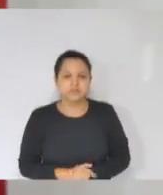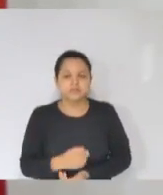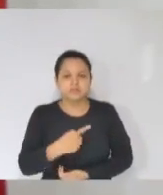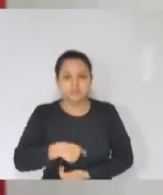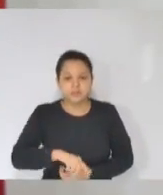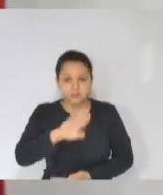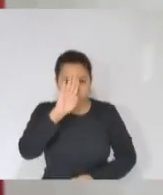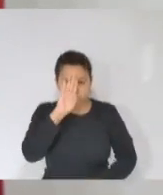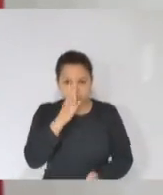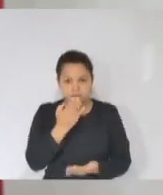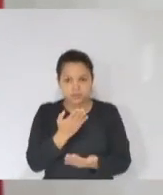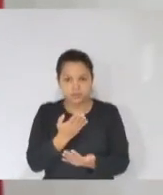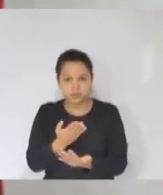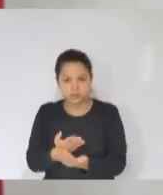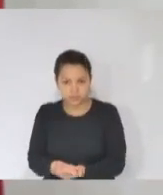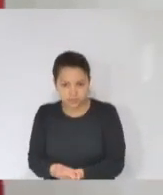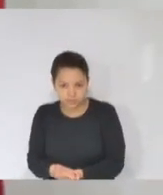confia